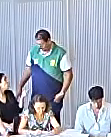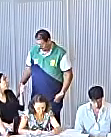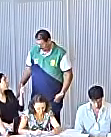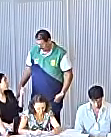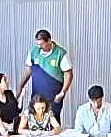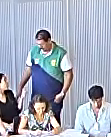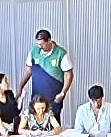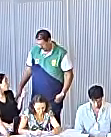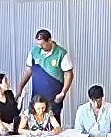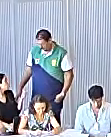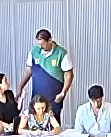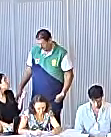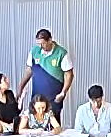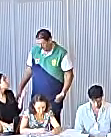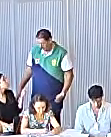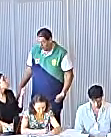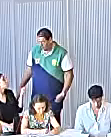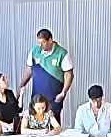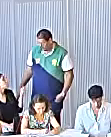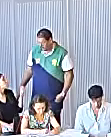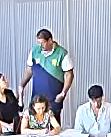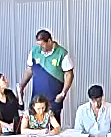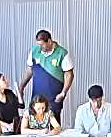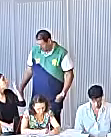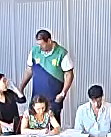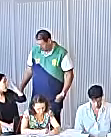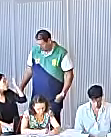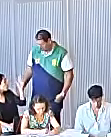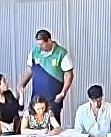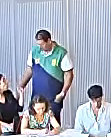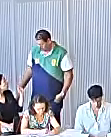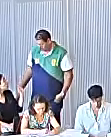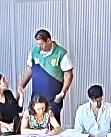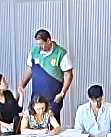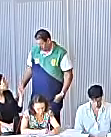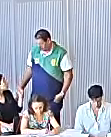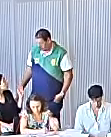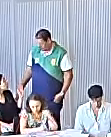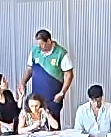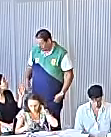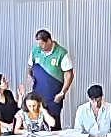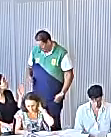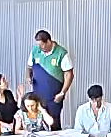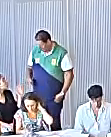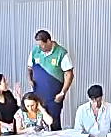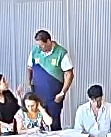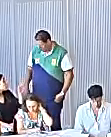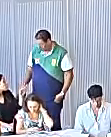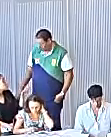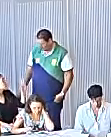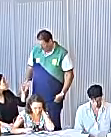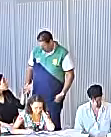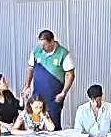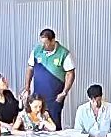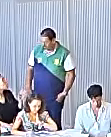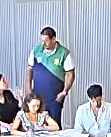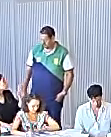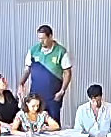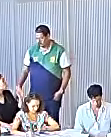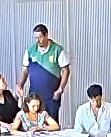foi feita uma ação pelo nosso amigo Maurício e não foi ISS as empresas até hoje em